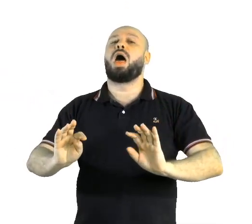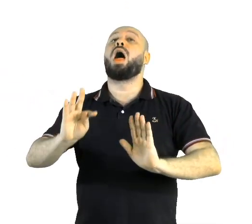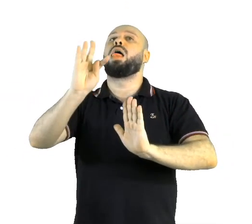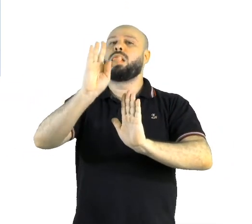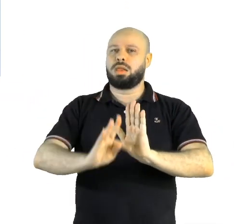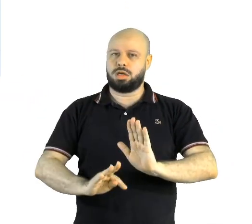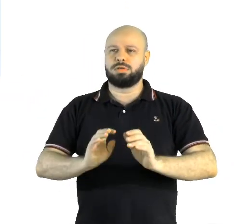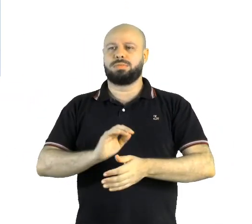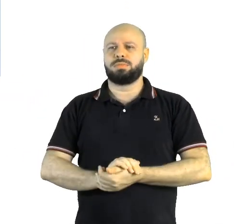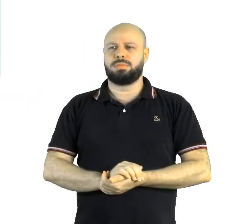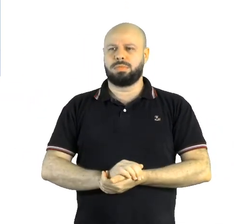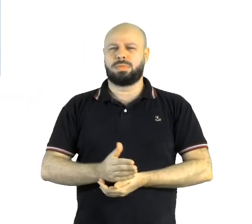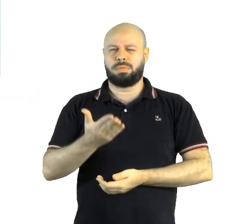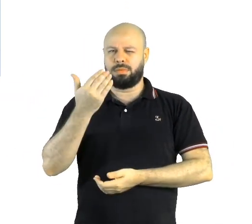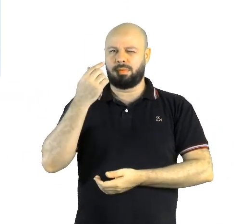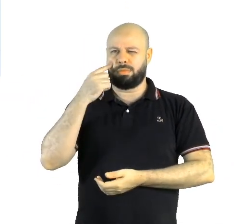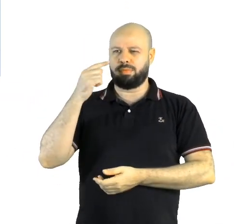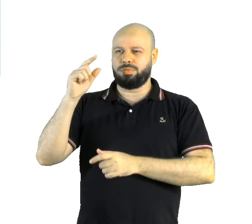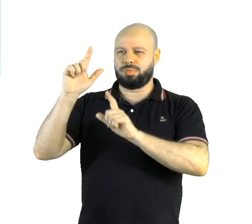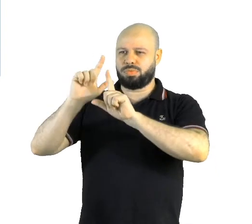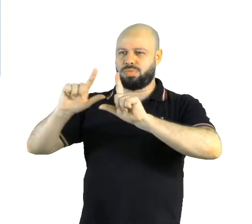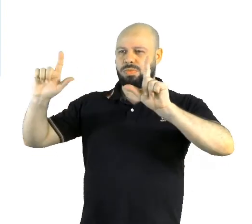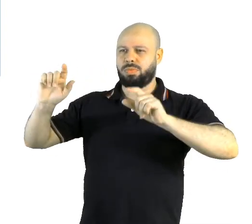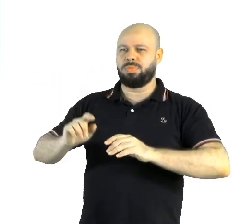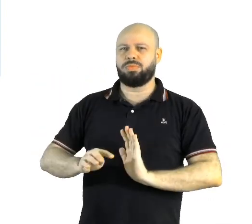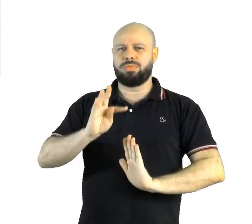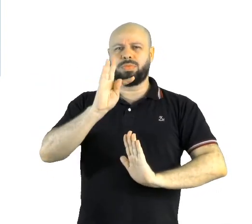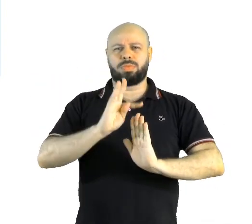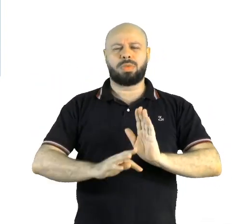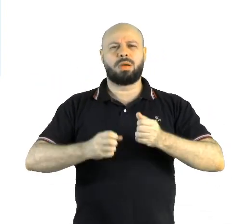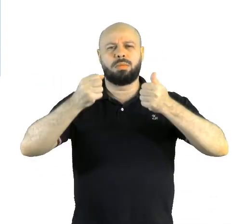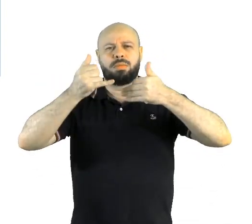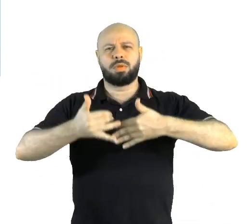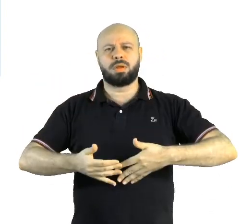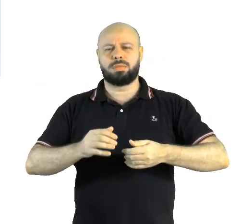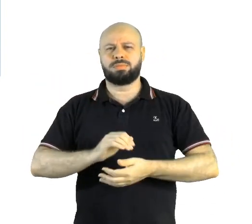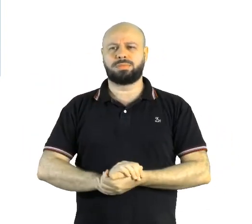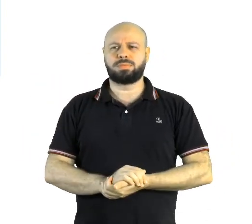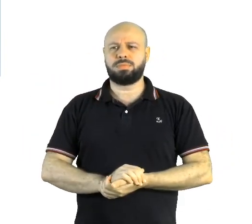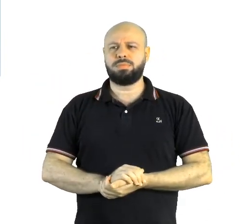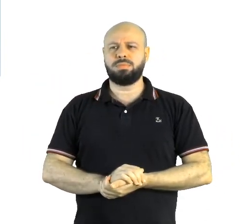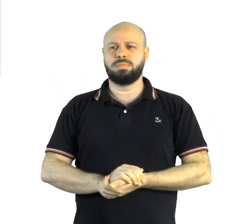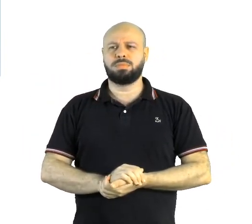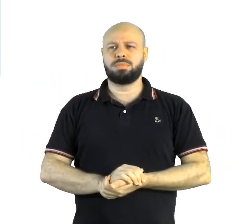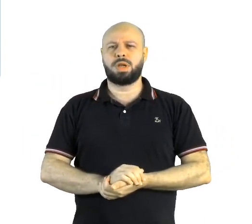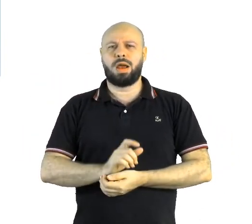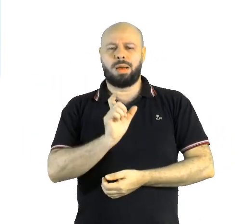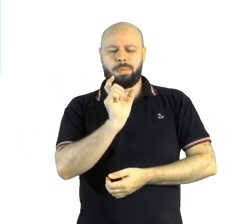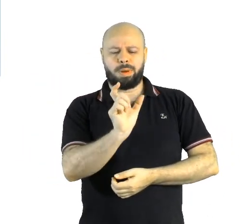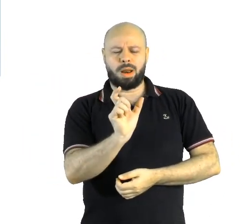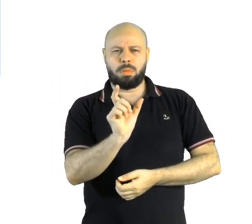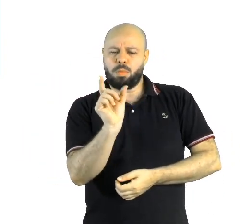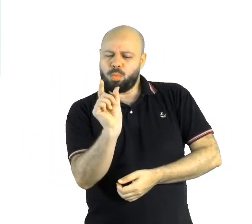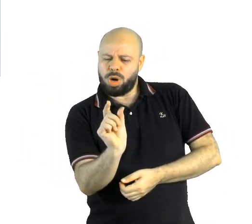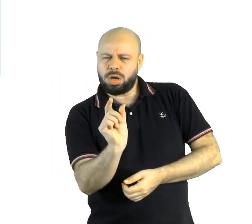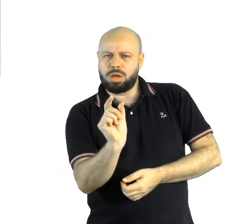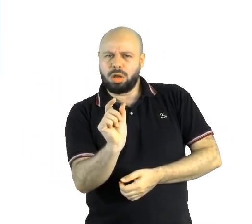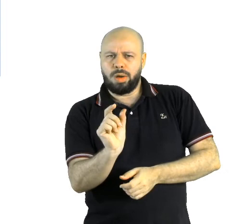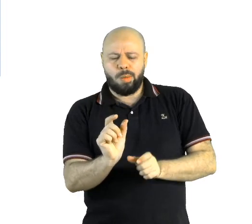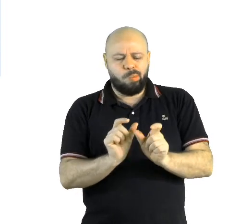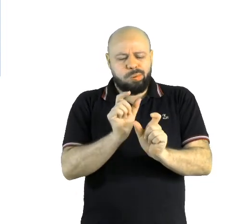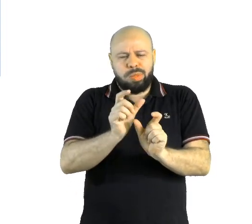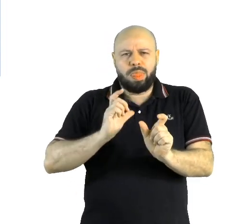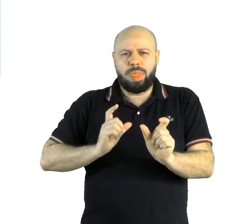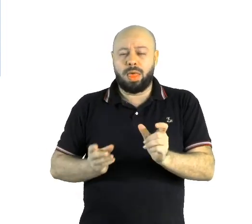Acompanhe comigo na tela esse pequeno texto que vai explicar direitinho. Palavras são pequenas unidades da